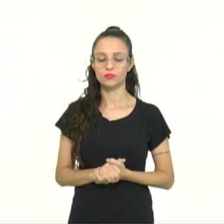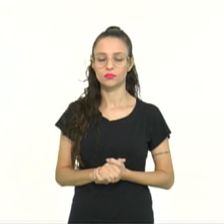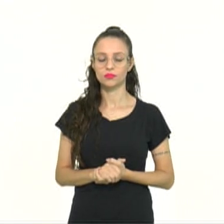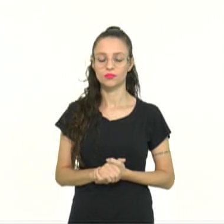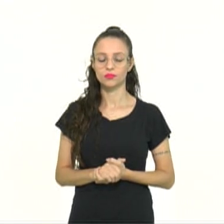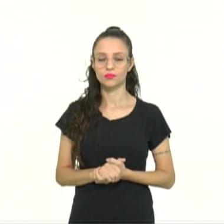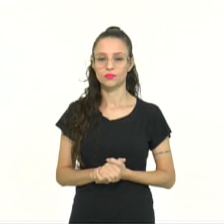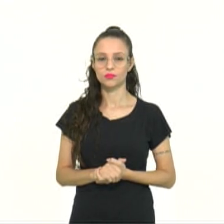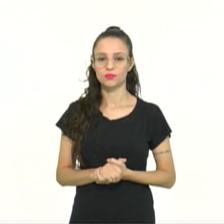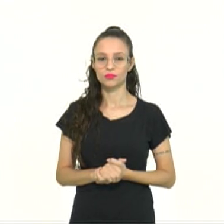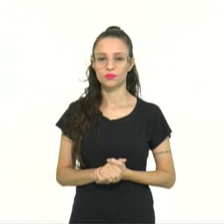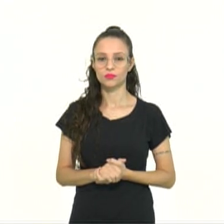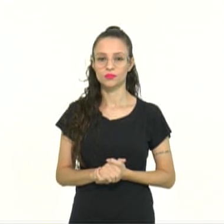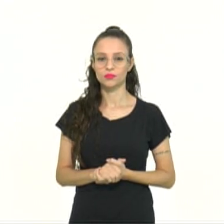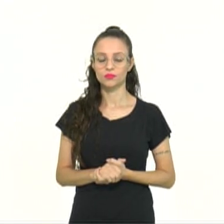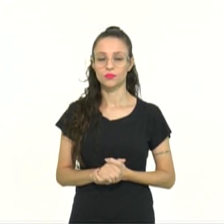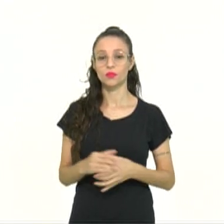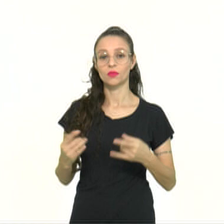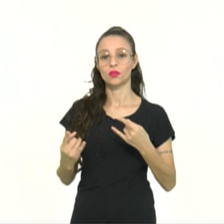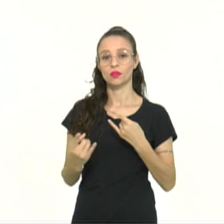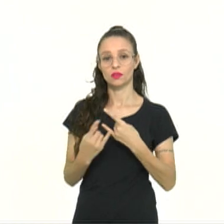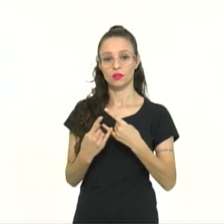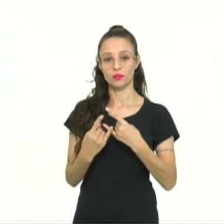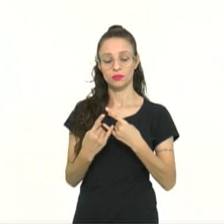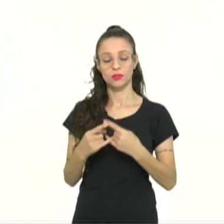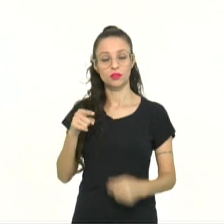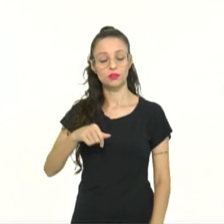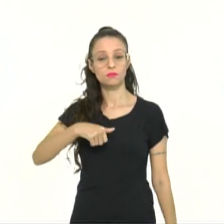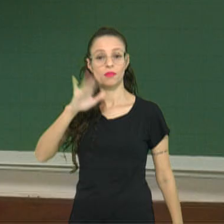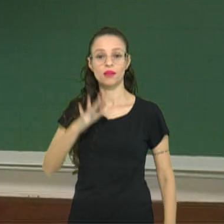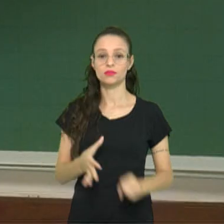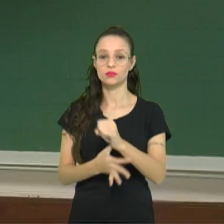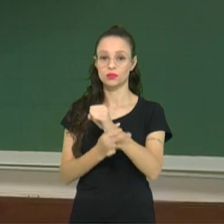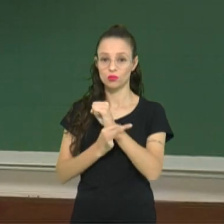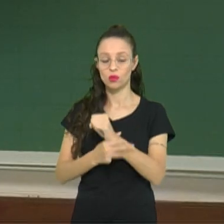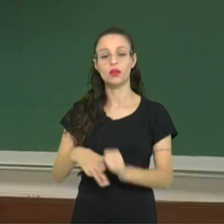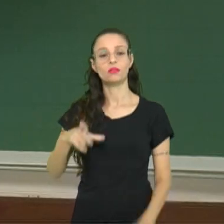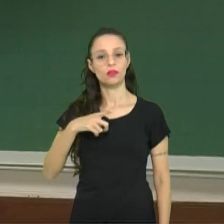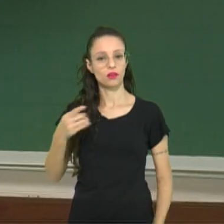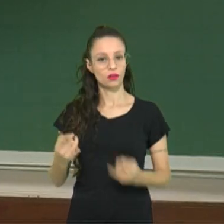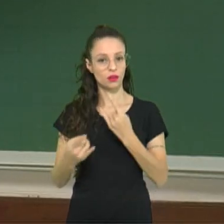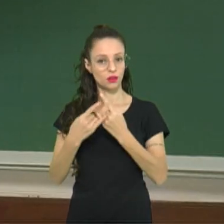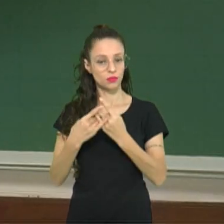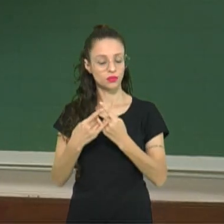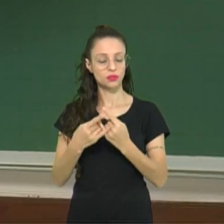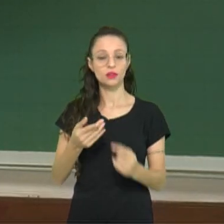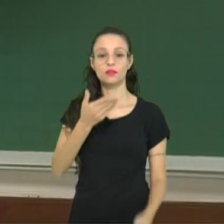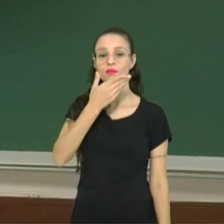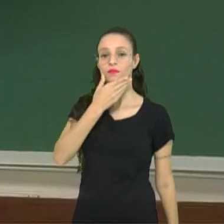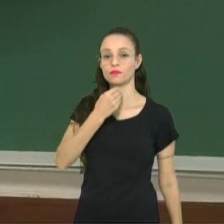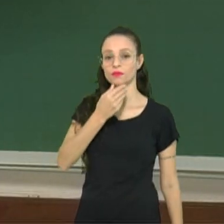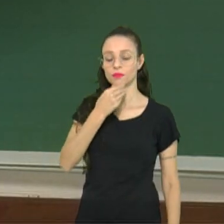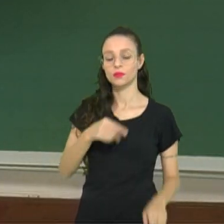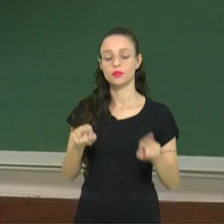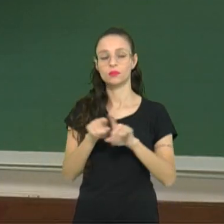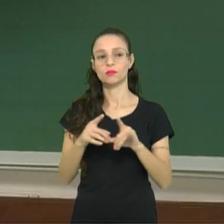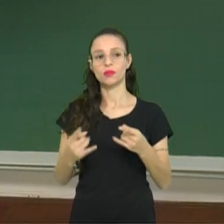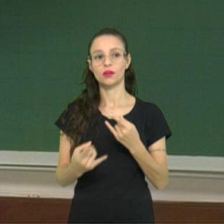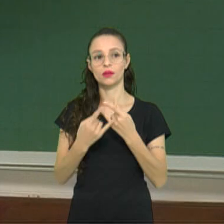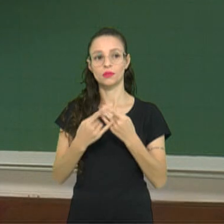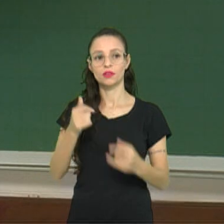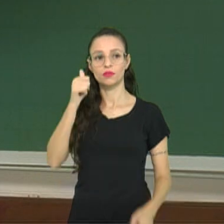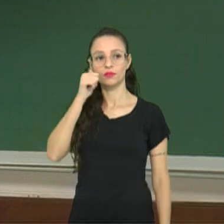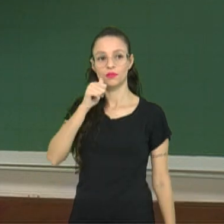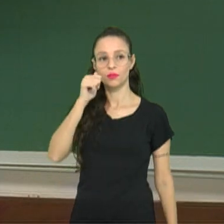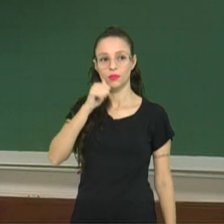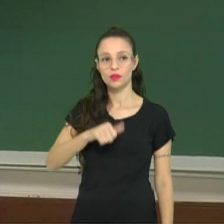daí. Camisinha é o mais seguro de todos. Só lembrando, existe a camisinha masculina e a camisinha feminina, né? Ele